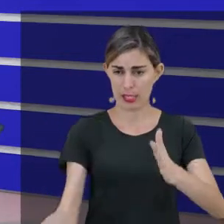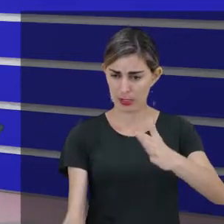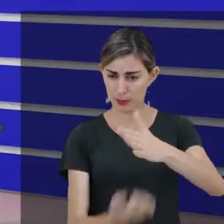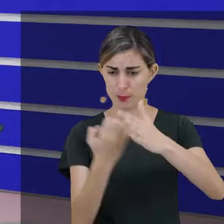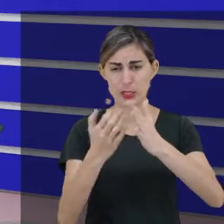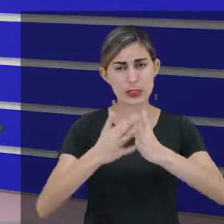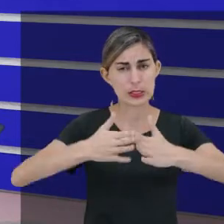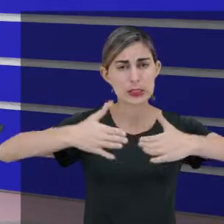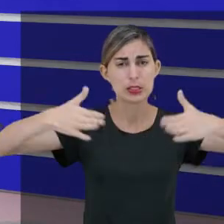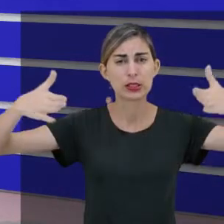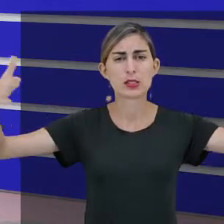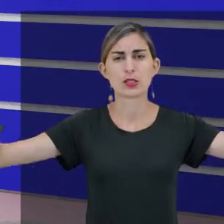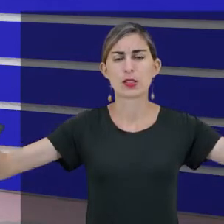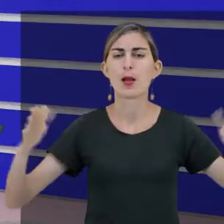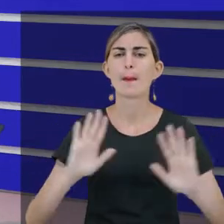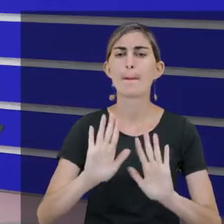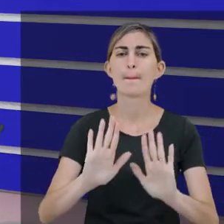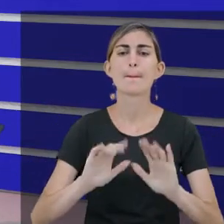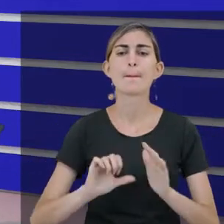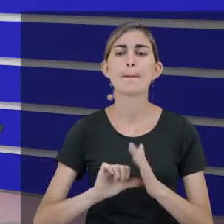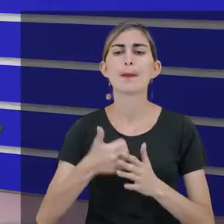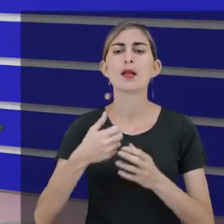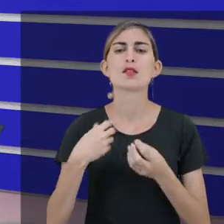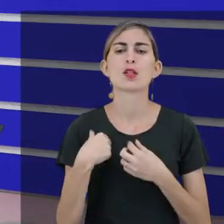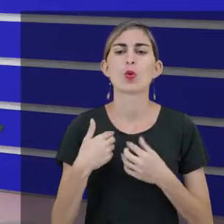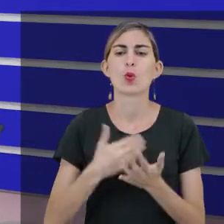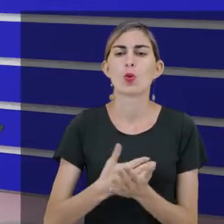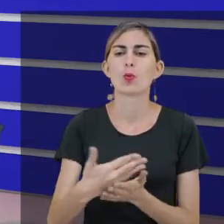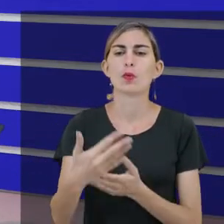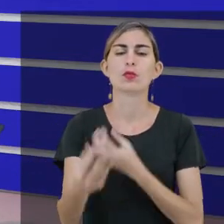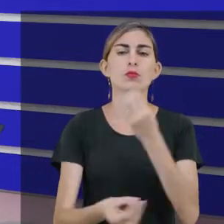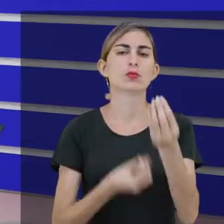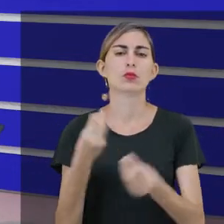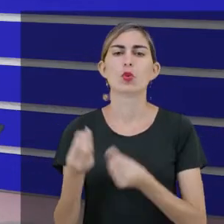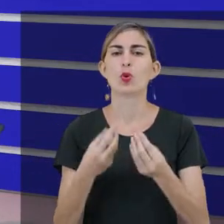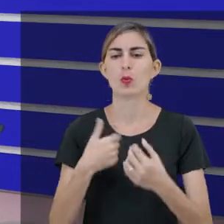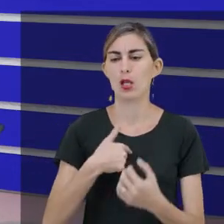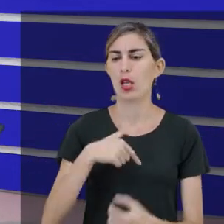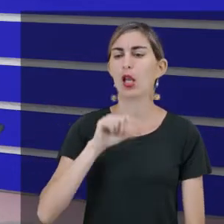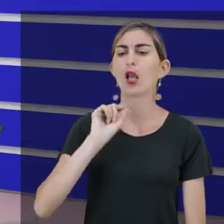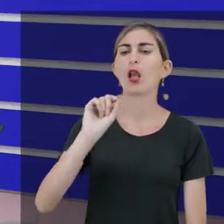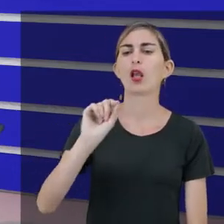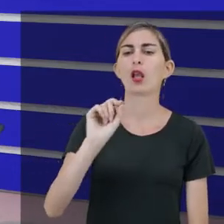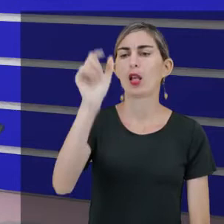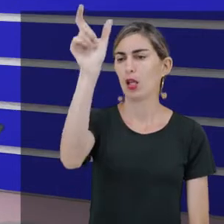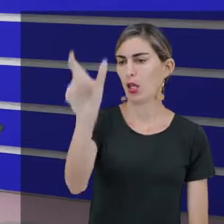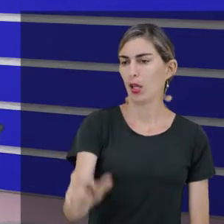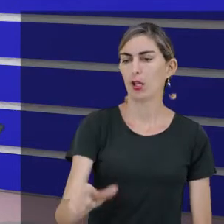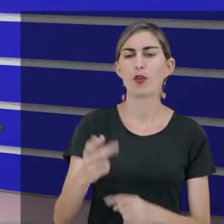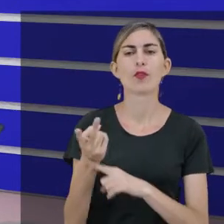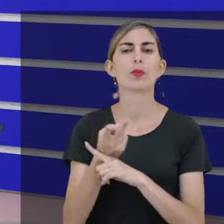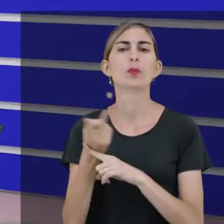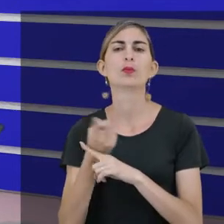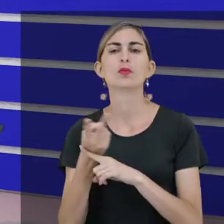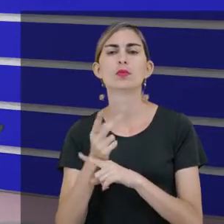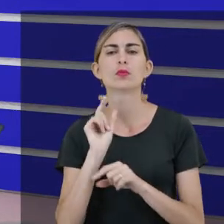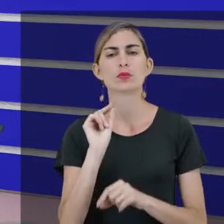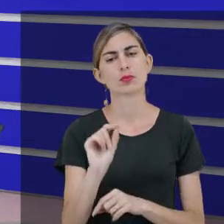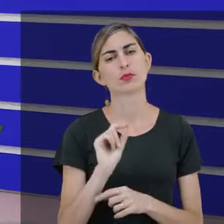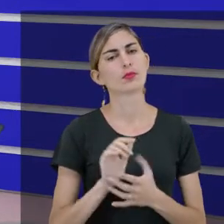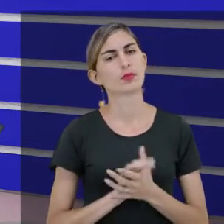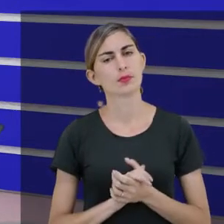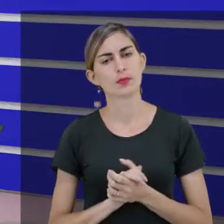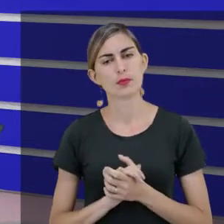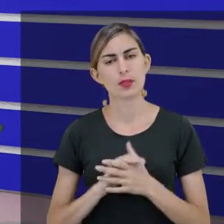né? Mas qual o primeiro passo, né? A quem eu vou recorrer para dar esse primeiro passo,